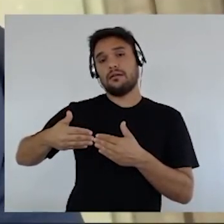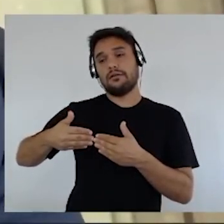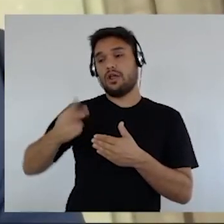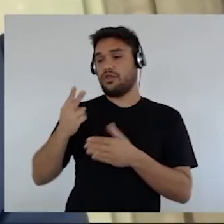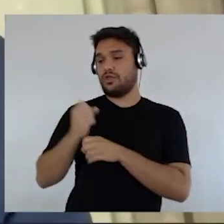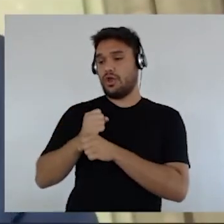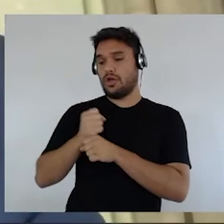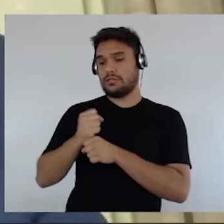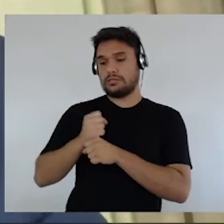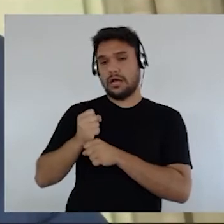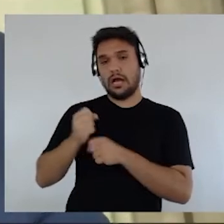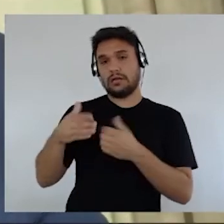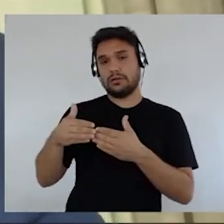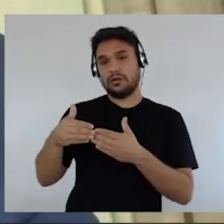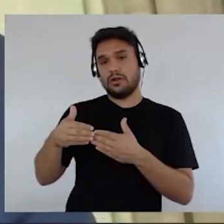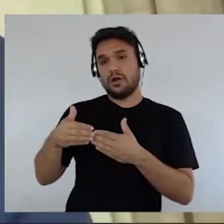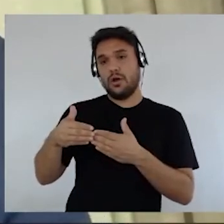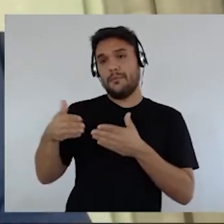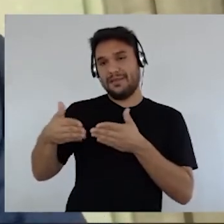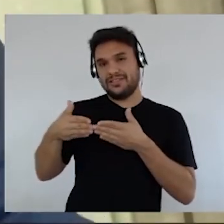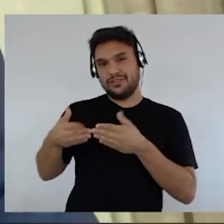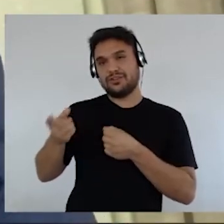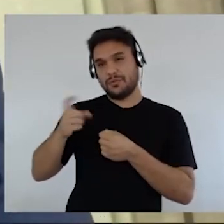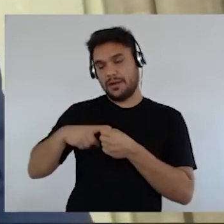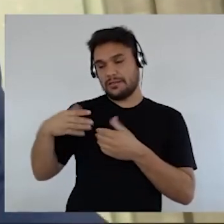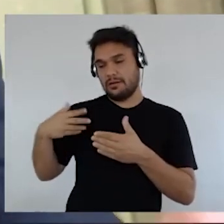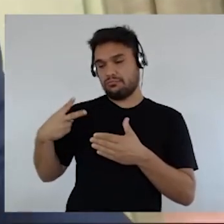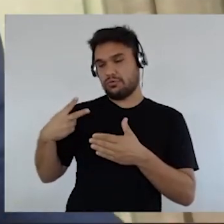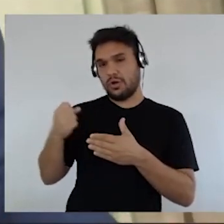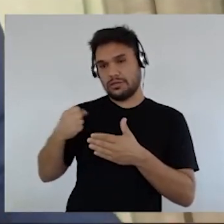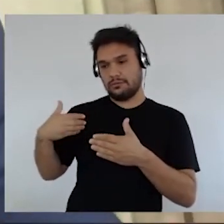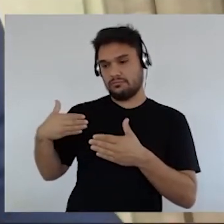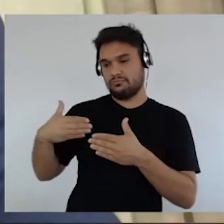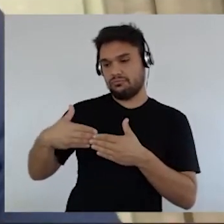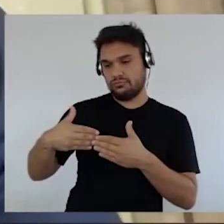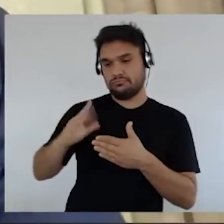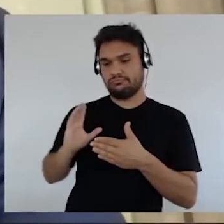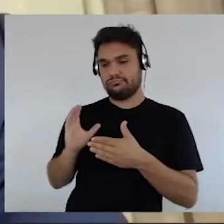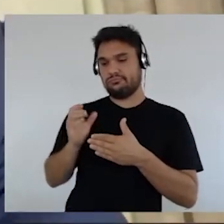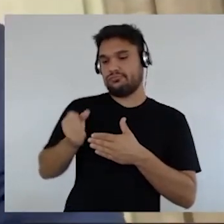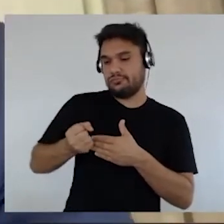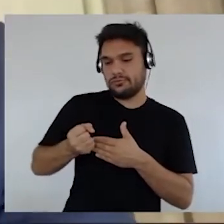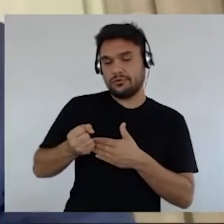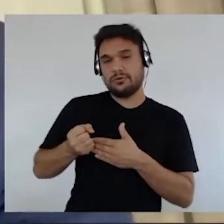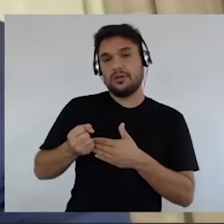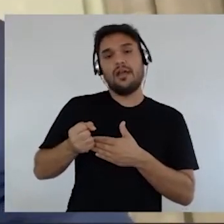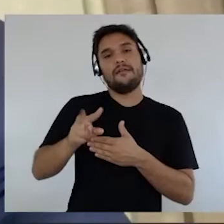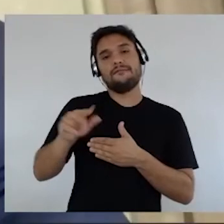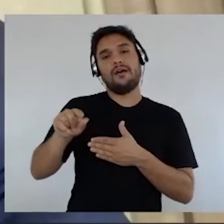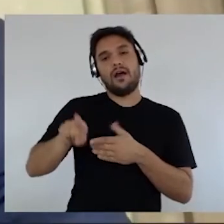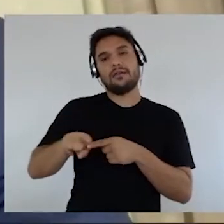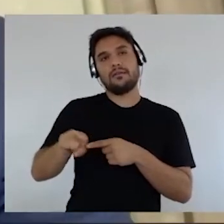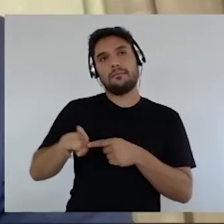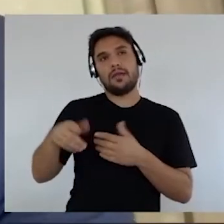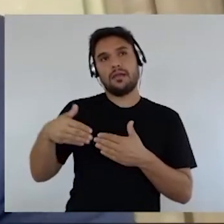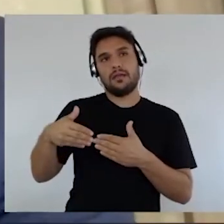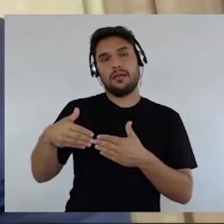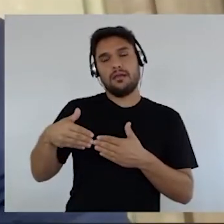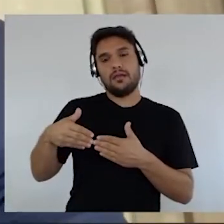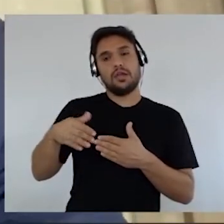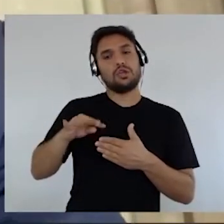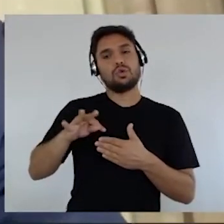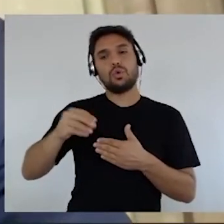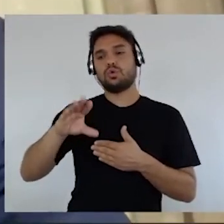2 anos necessários ao pedido de recuperação, e ele pode incluir, deverá incluir, todos